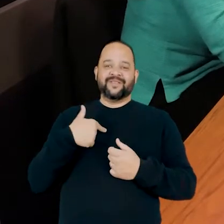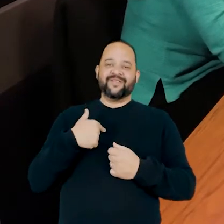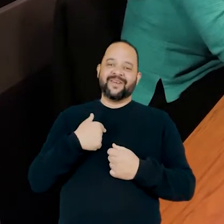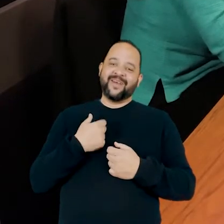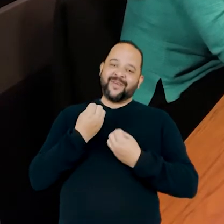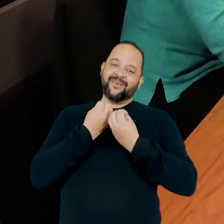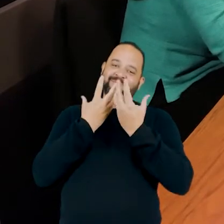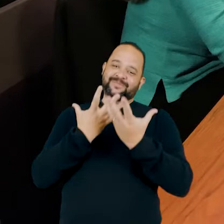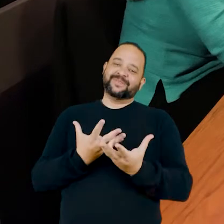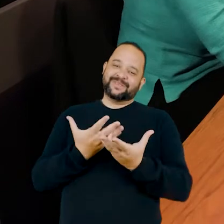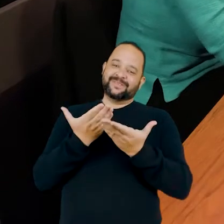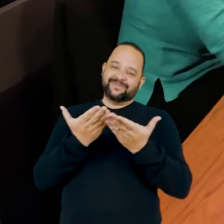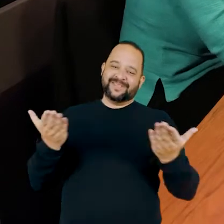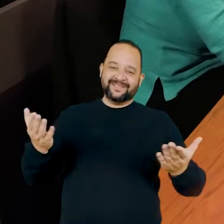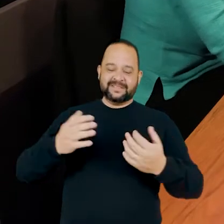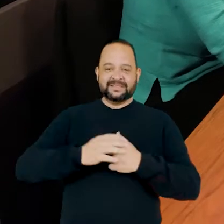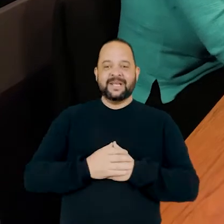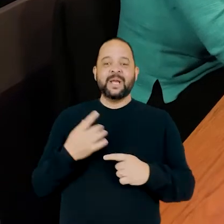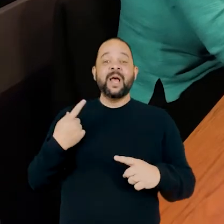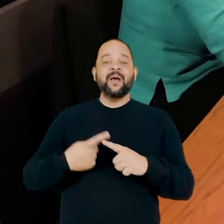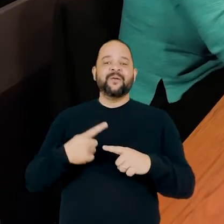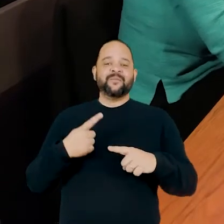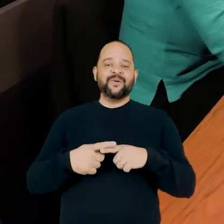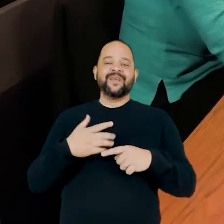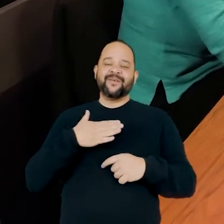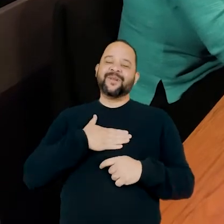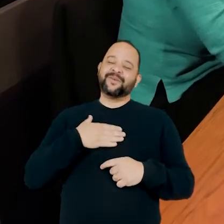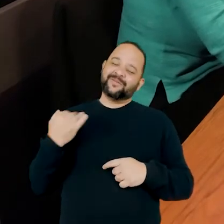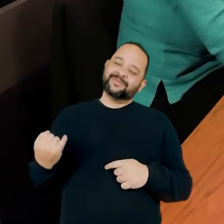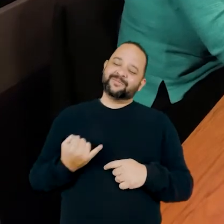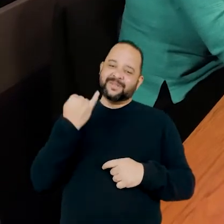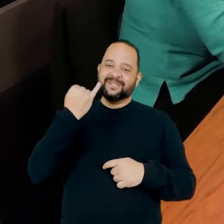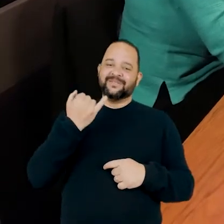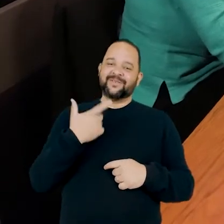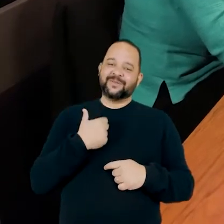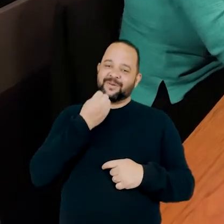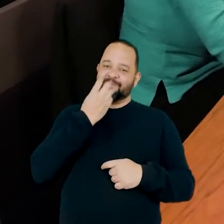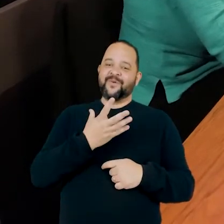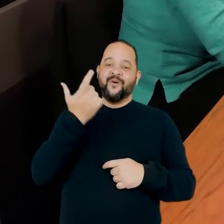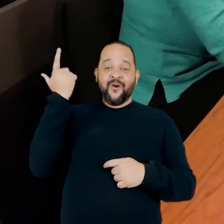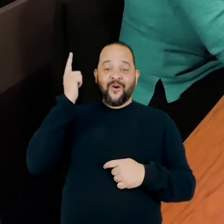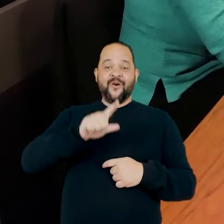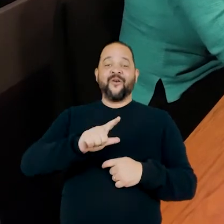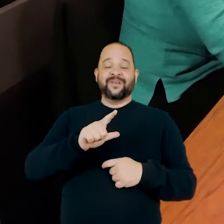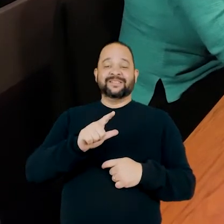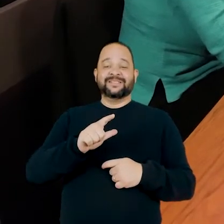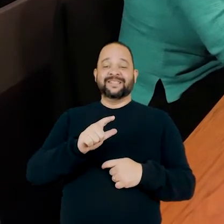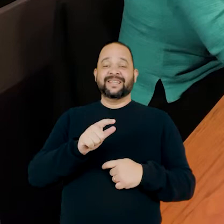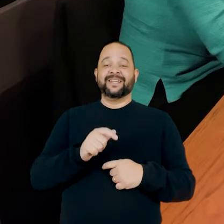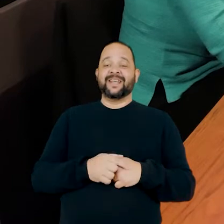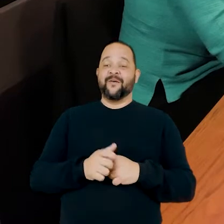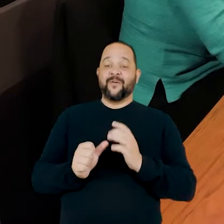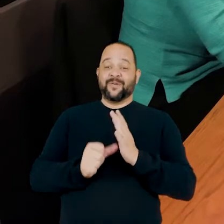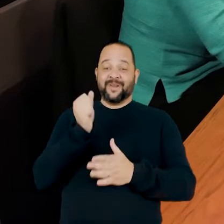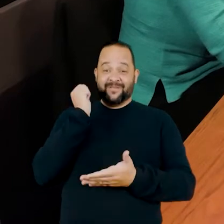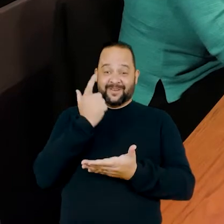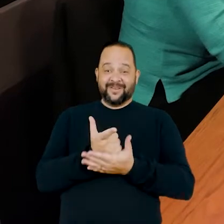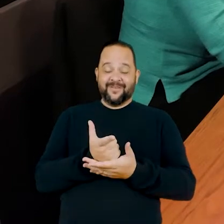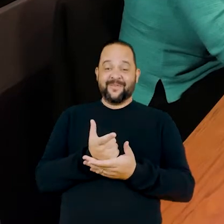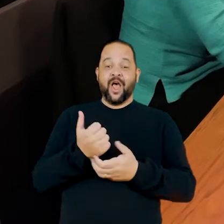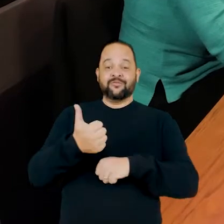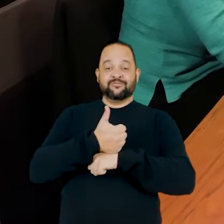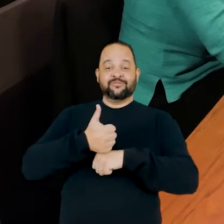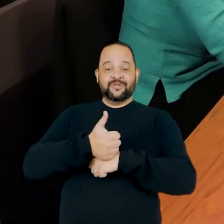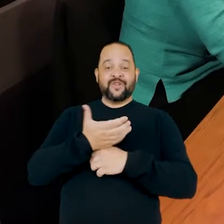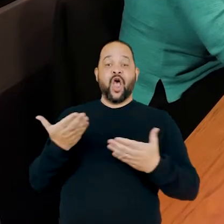depoimento, né? Pra vocês, porque... Realmente fez muita diferença. Ah, conquistei meu primeiro SM7B. E aí, hoje, pô, eu